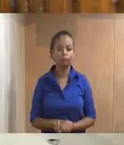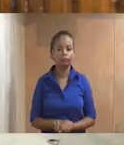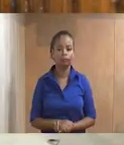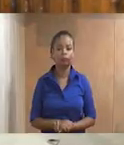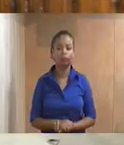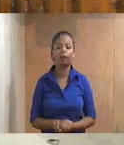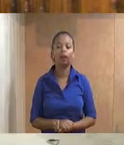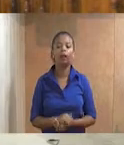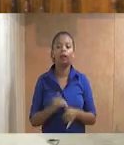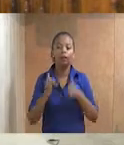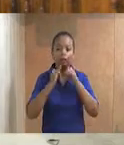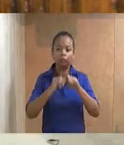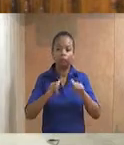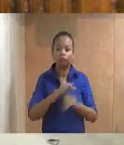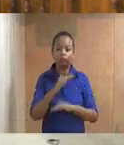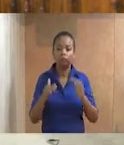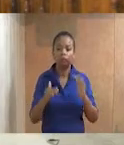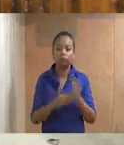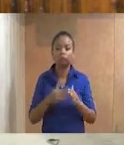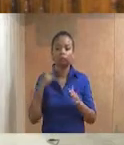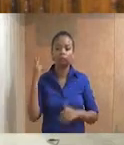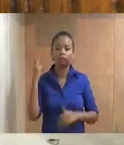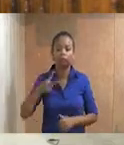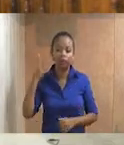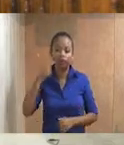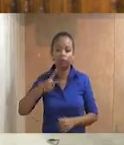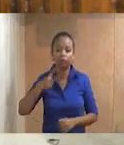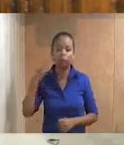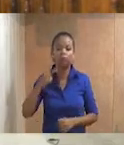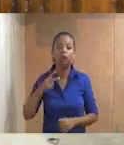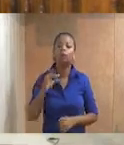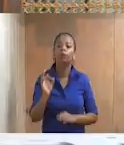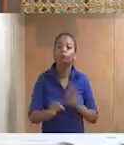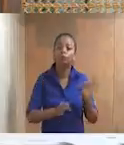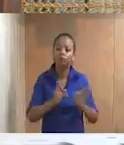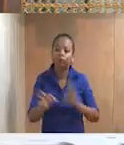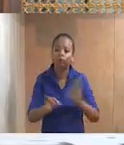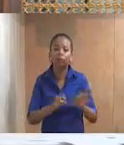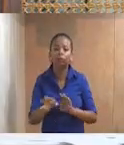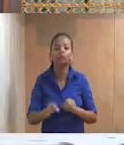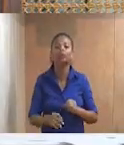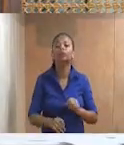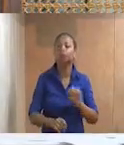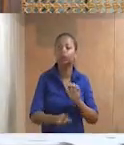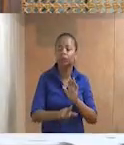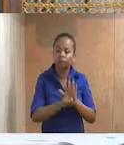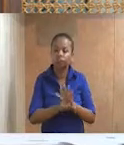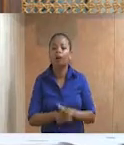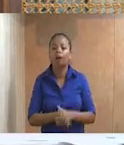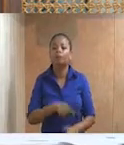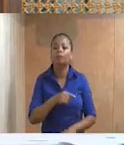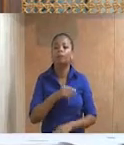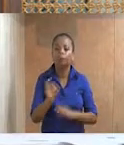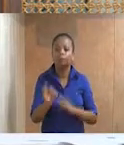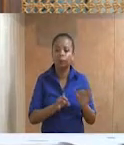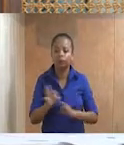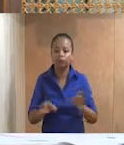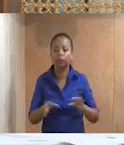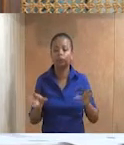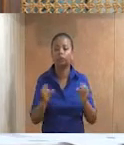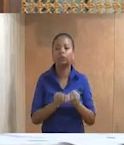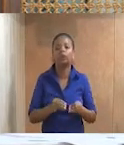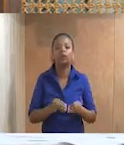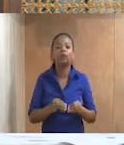Informo a todos os vereadores que os projetos de decretos legislativos e os projetos de resolução, a votação